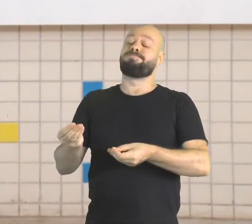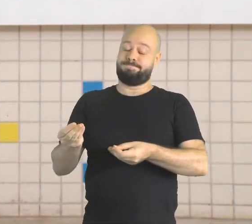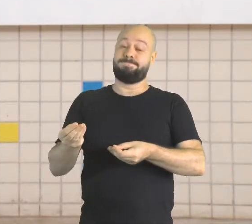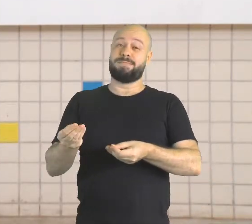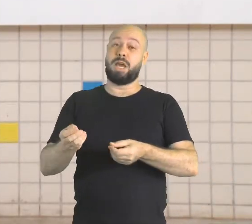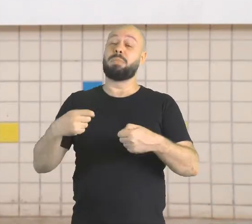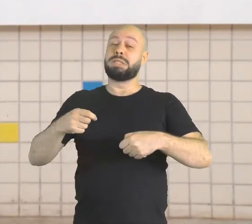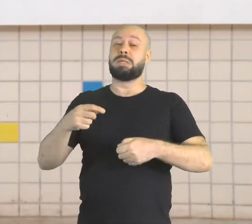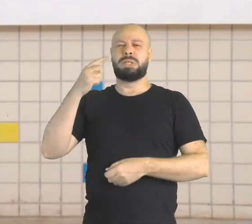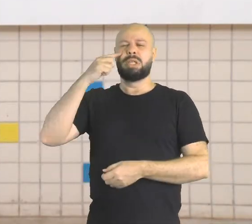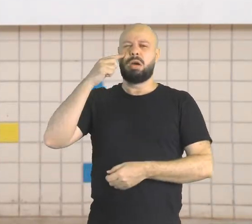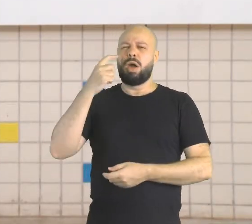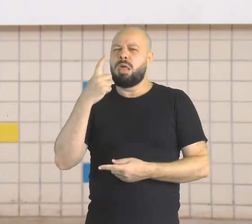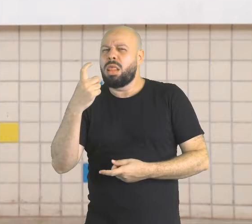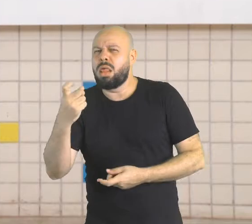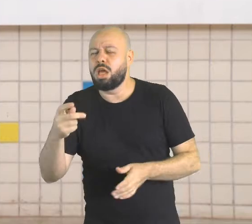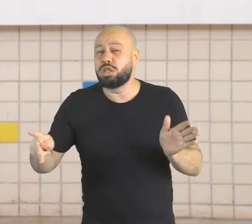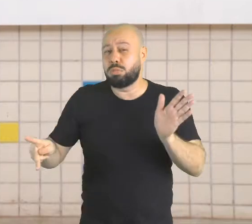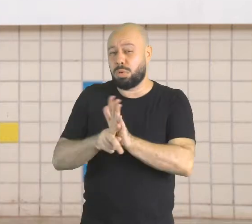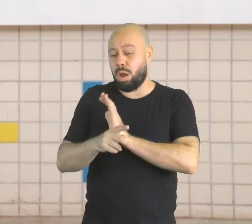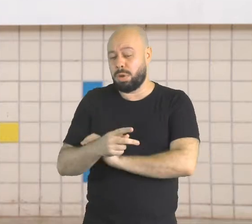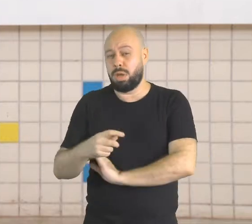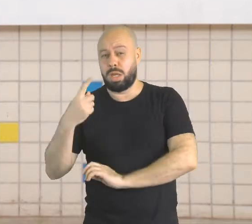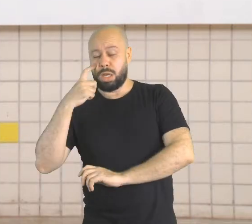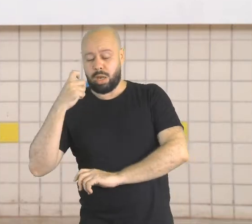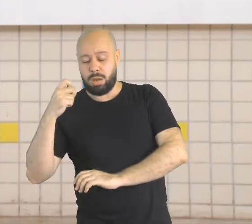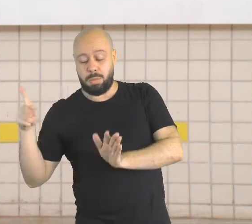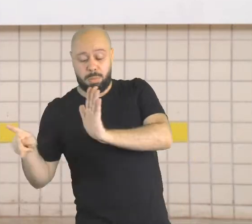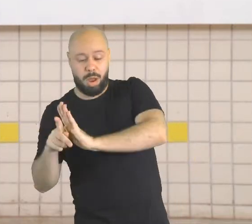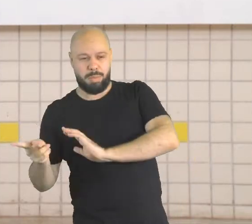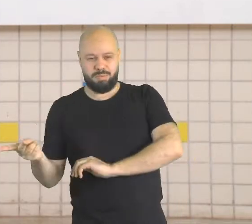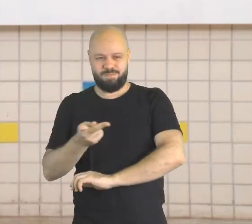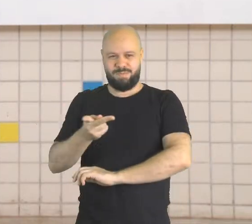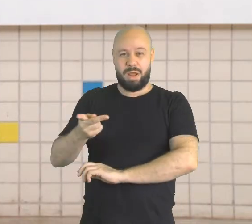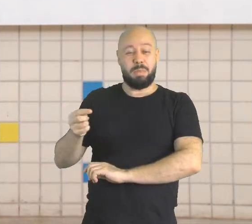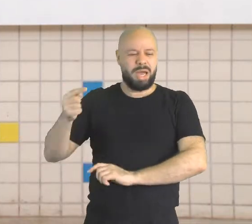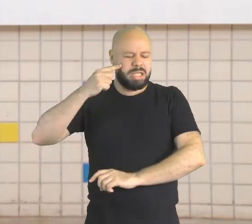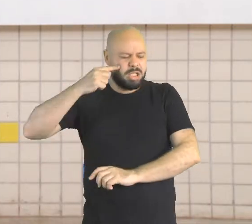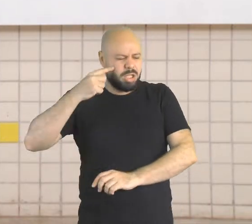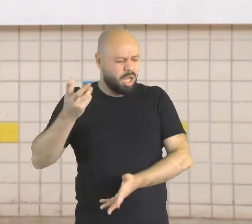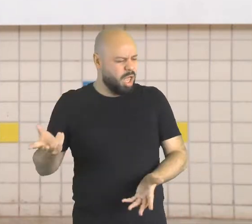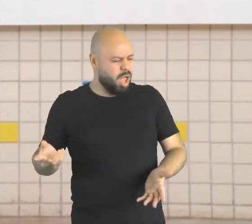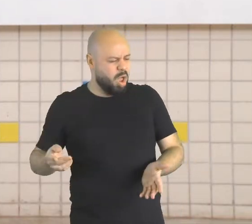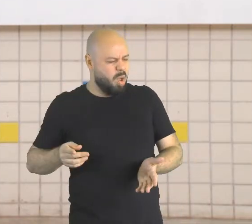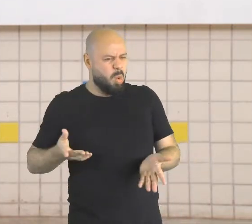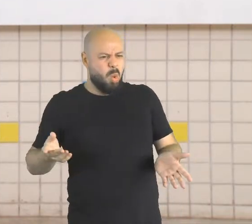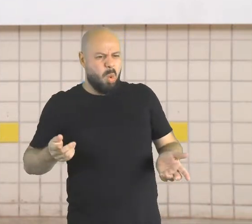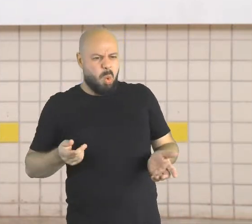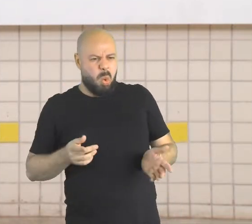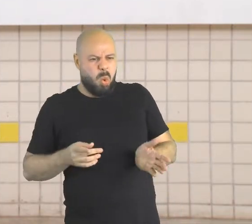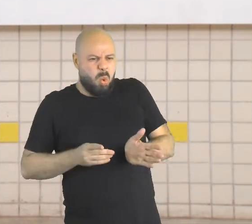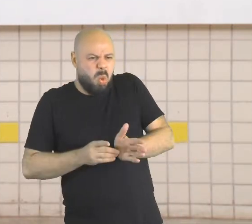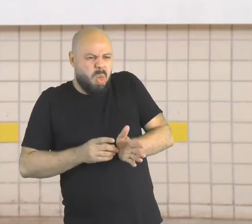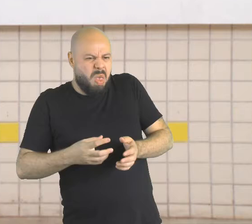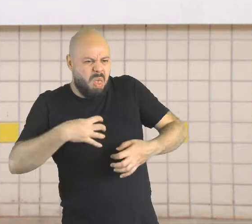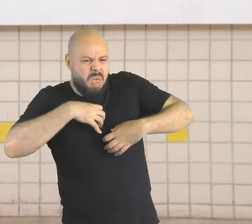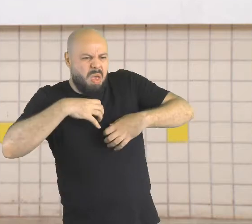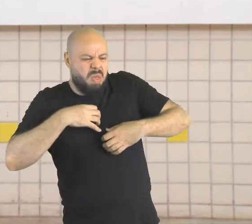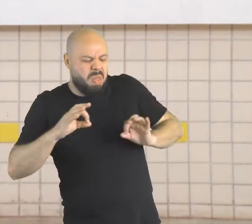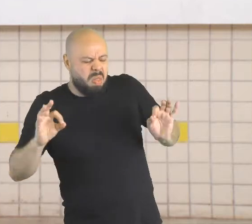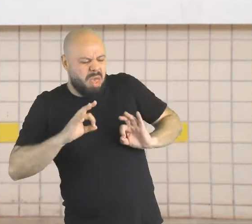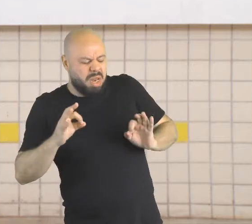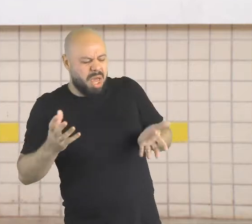dos interesses, certo? O indígena ele não se sentia enganado, por quê? Porque ele não tinha um facão, ele não